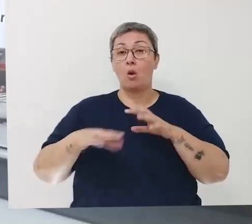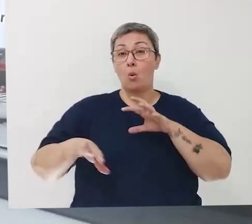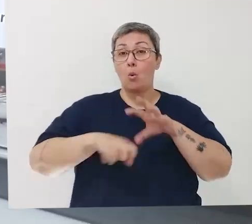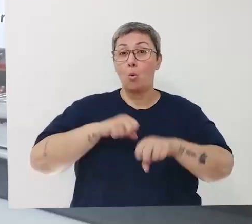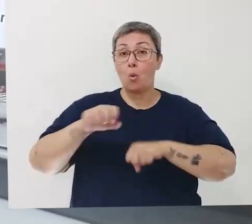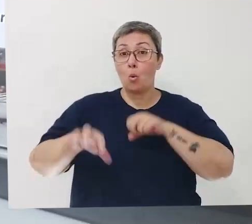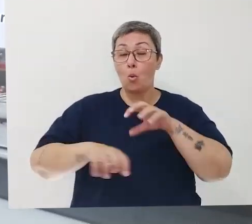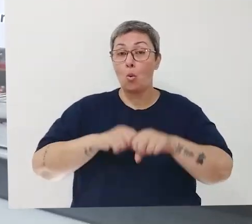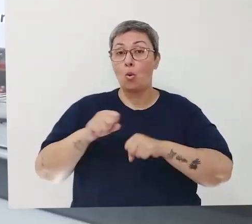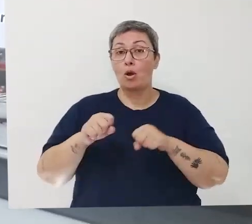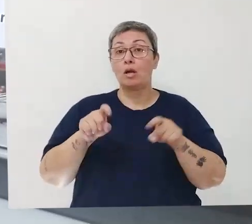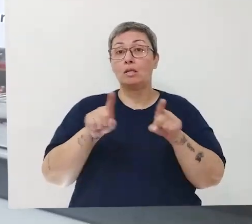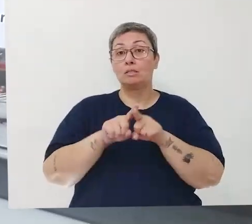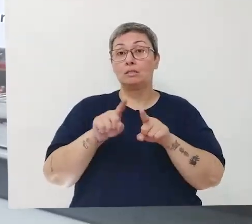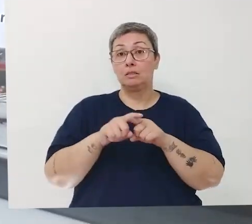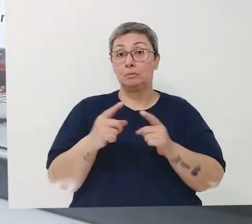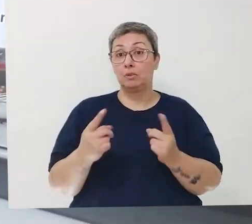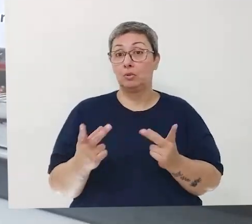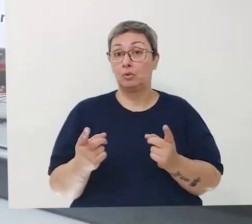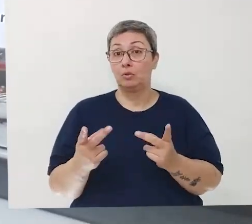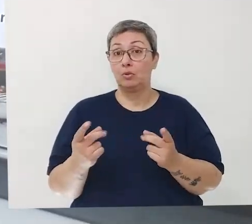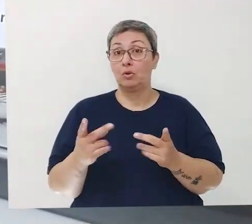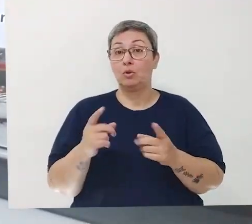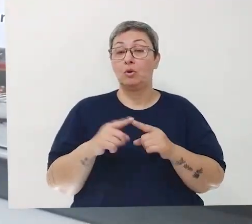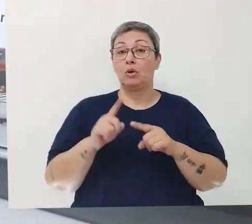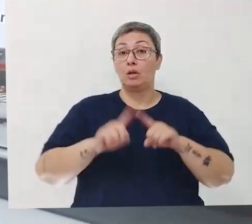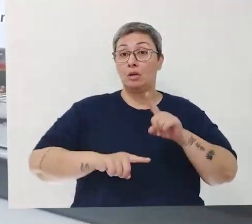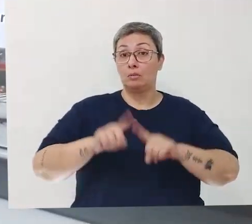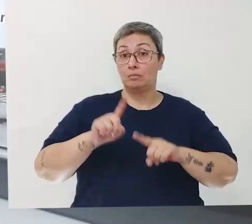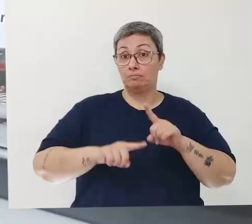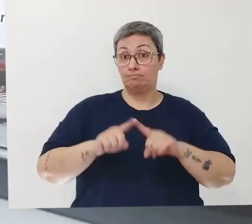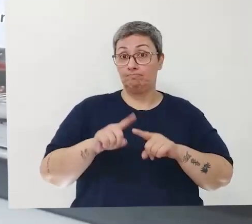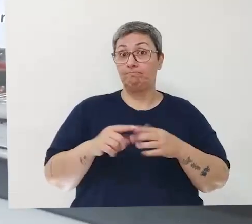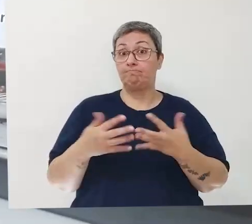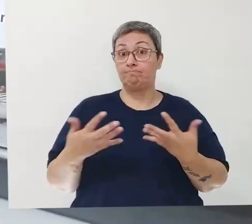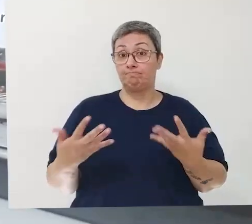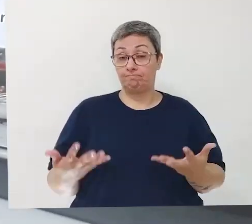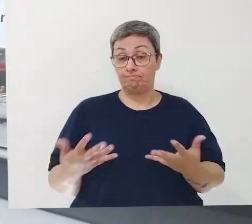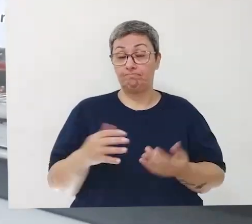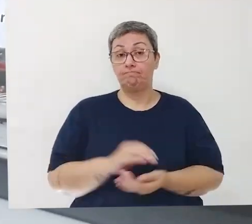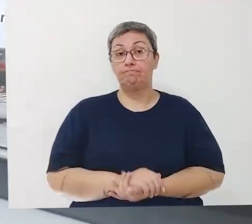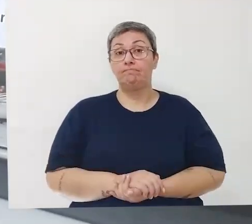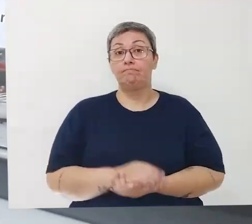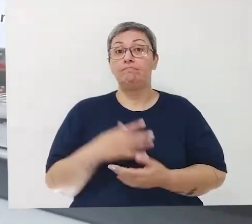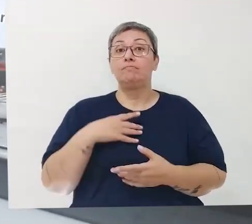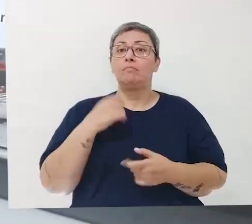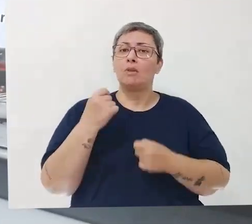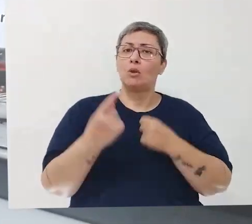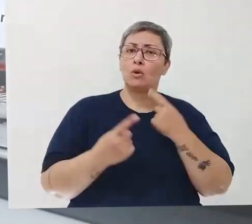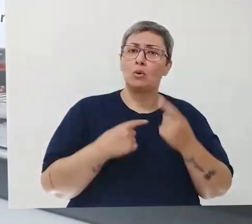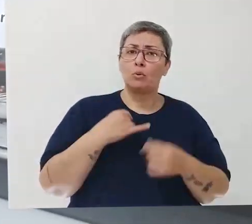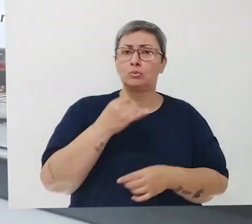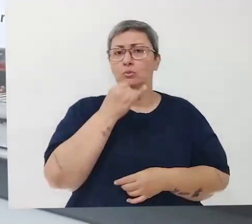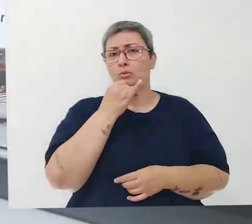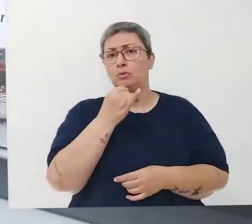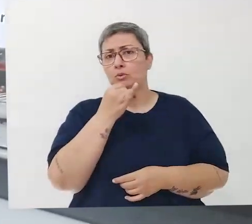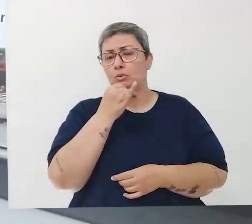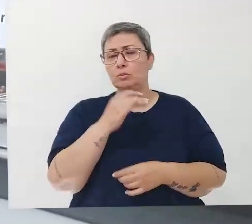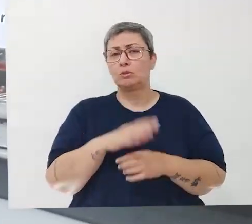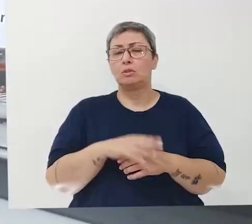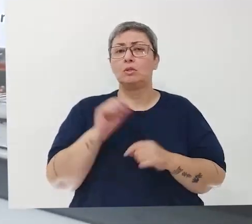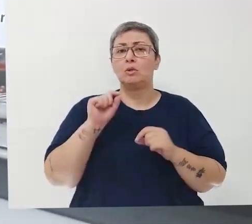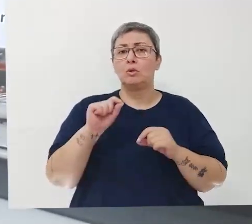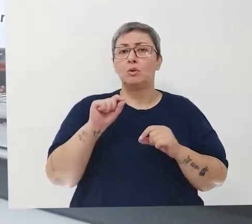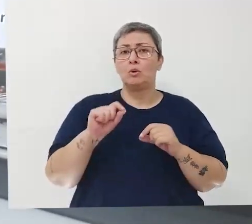extração e a comercialização das matérias-primas, né? Alguns exemplos